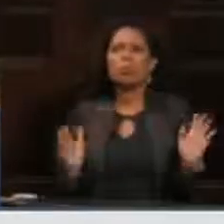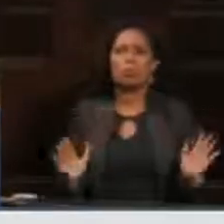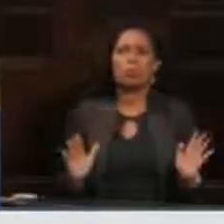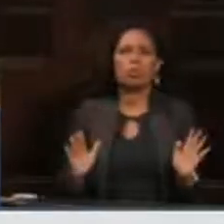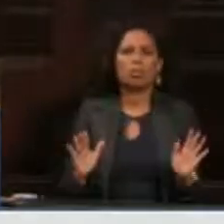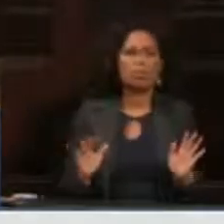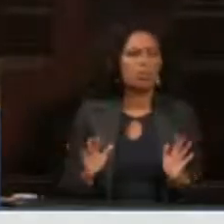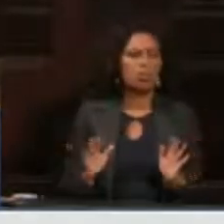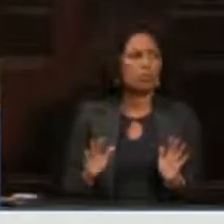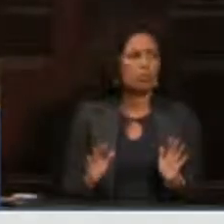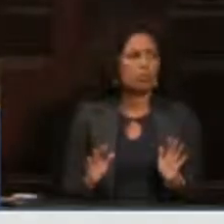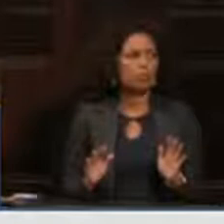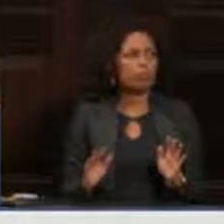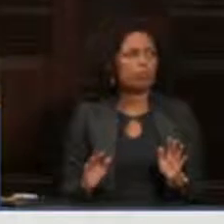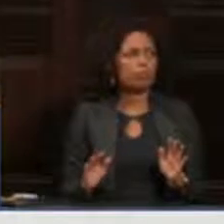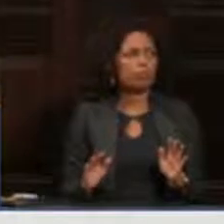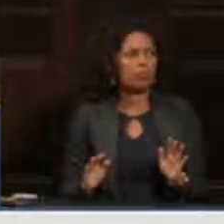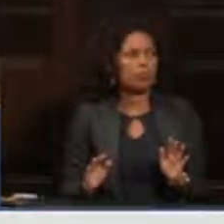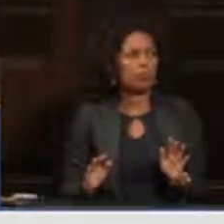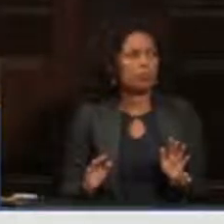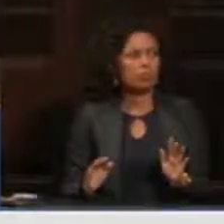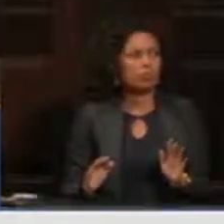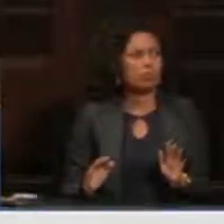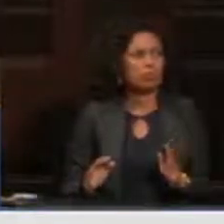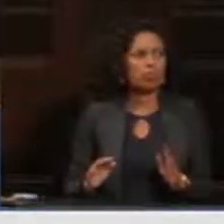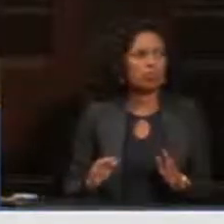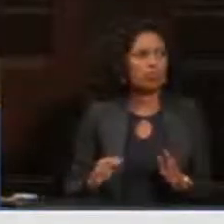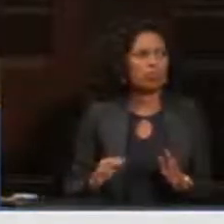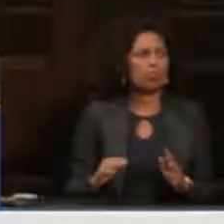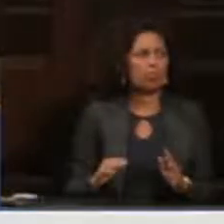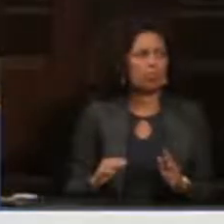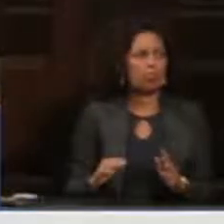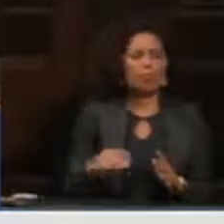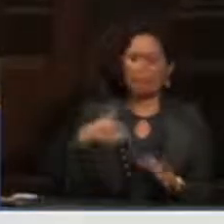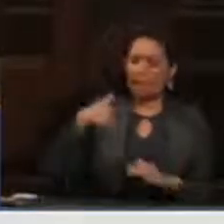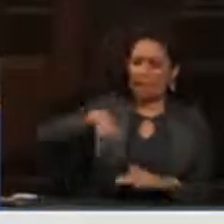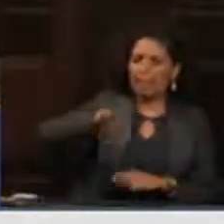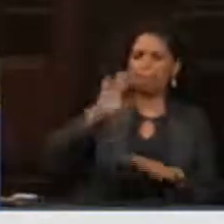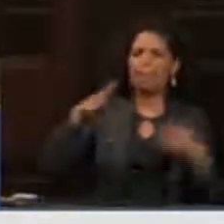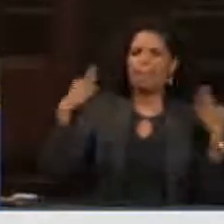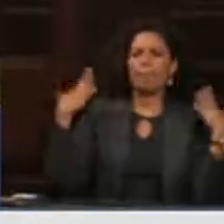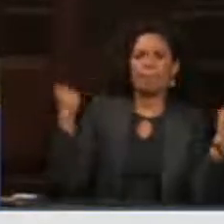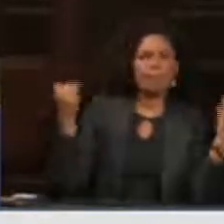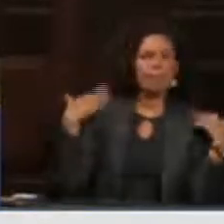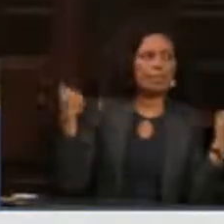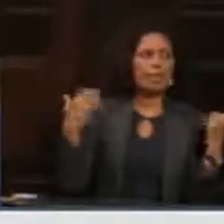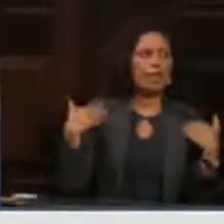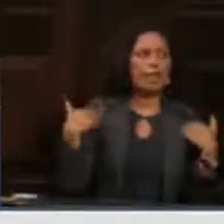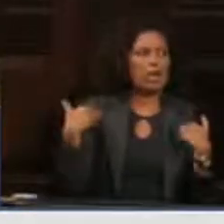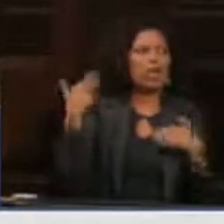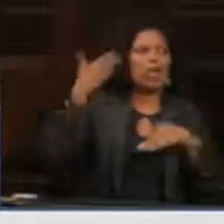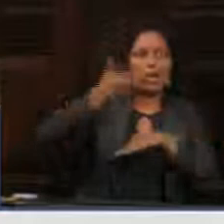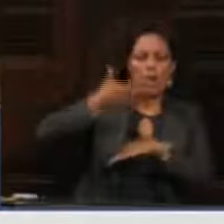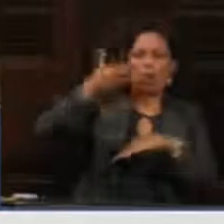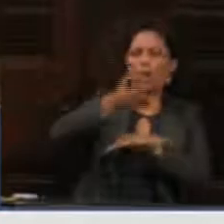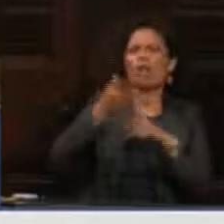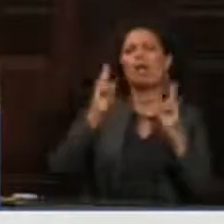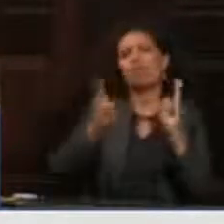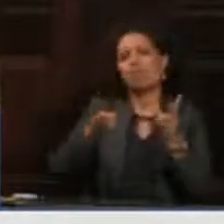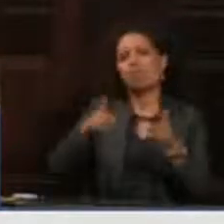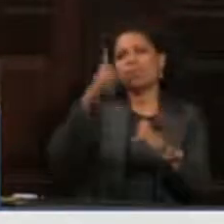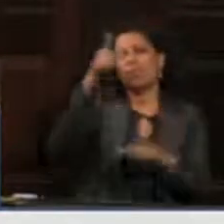ali de descansar, de relaxar, de curtirem. Eu, como frequentador assíduo do estádio,